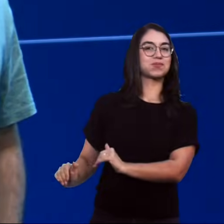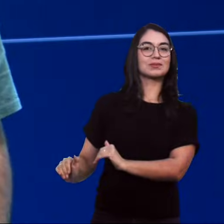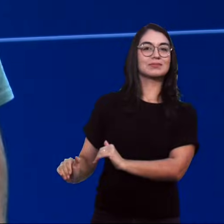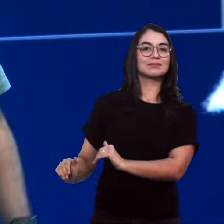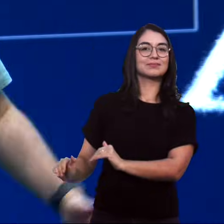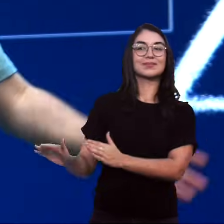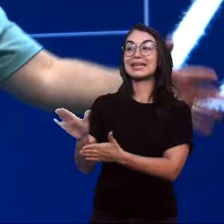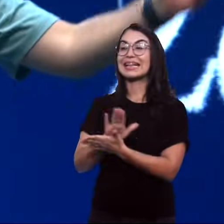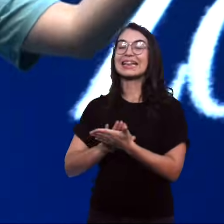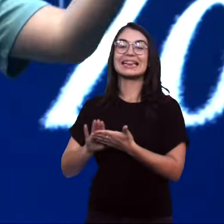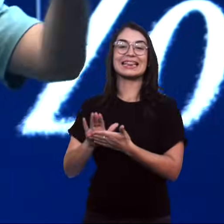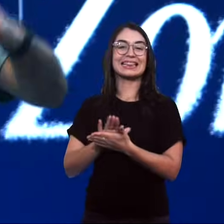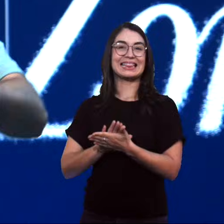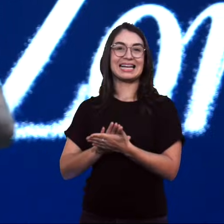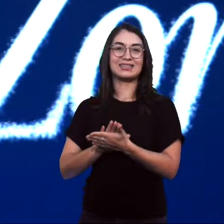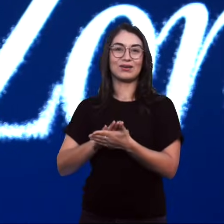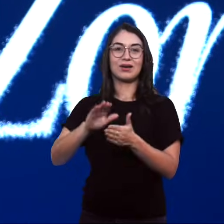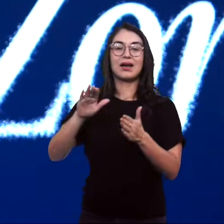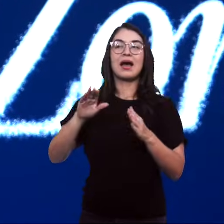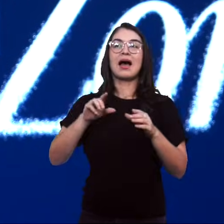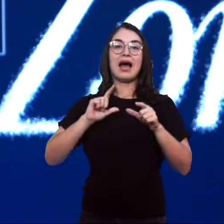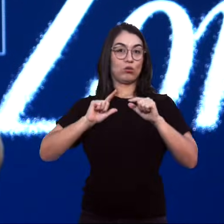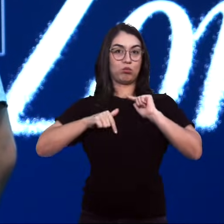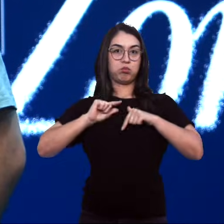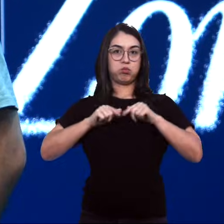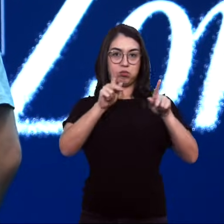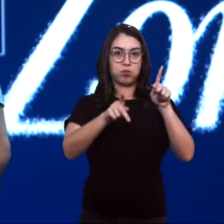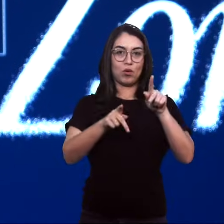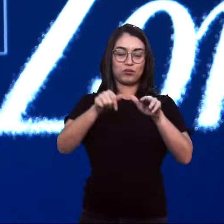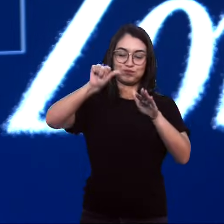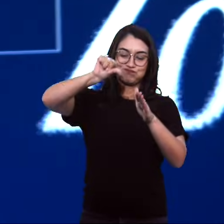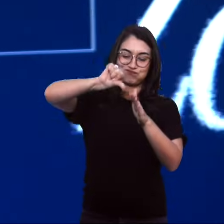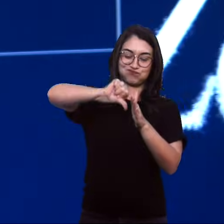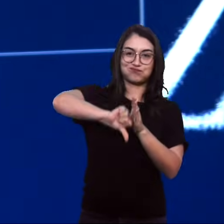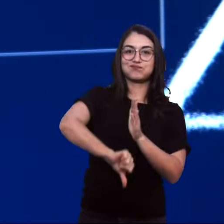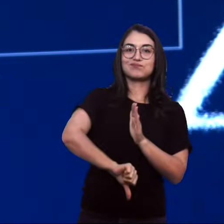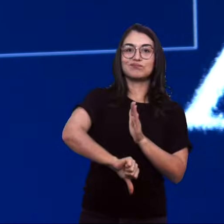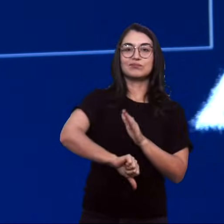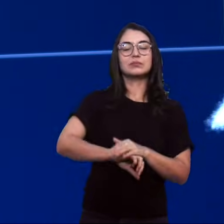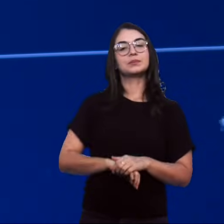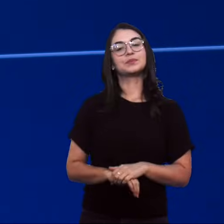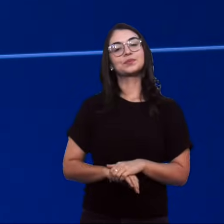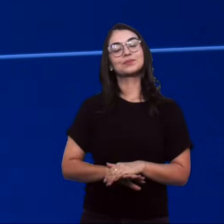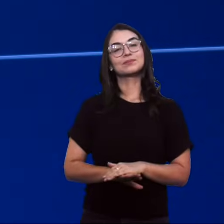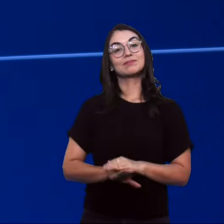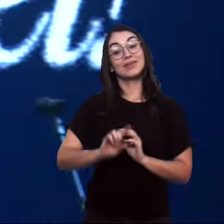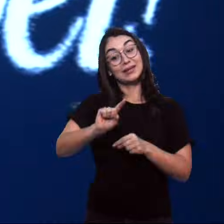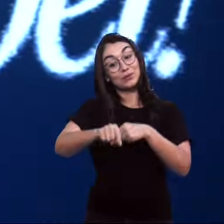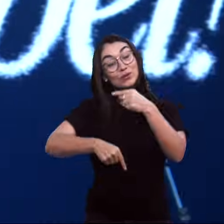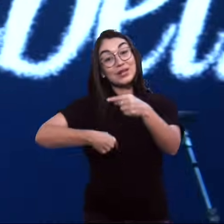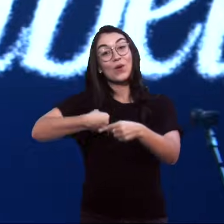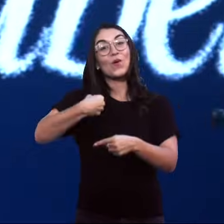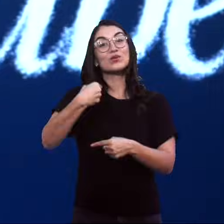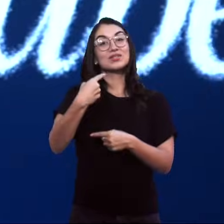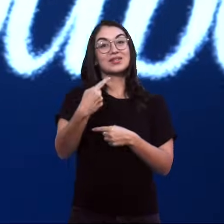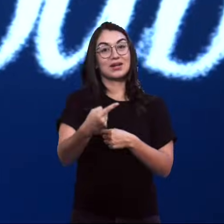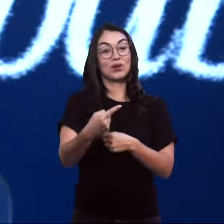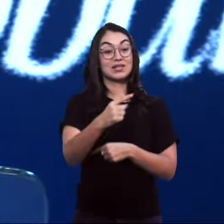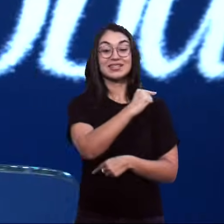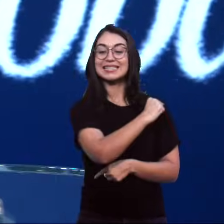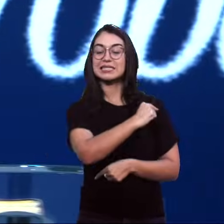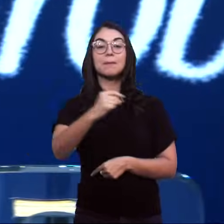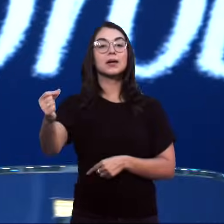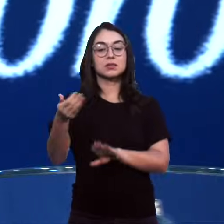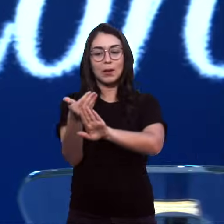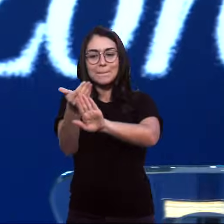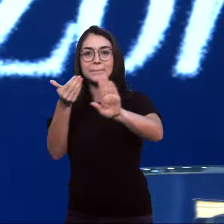Salomão, a decadência espiritual começou a vir. E as consequências, o castigo, o exílio